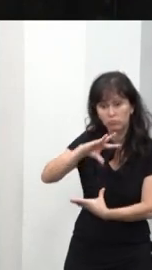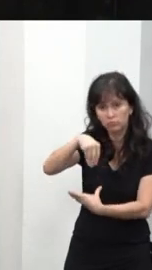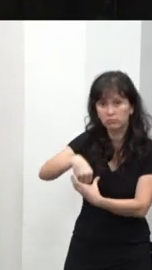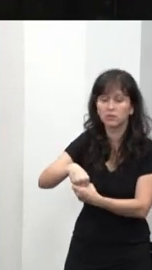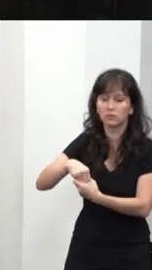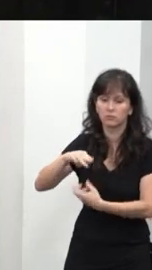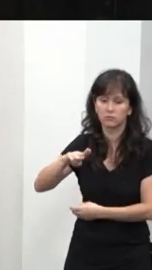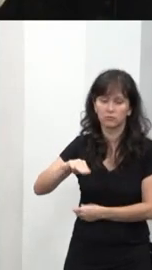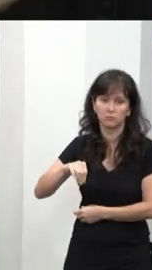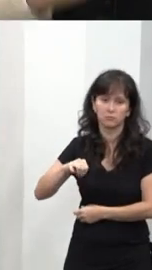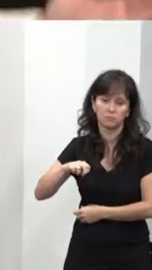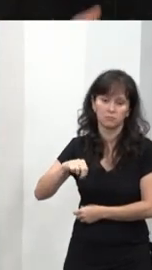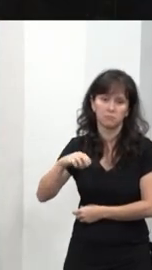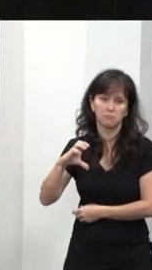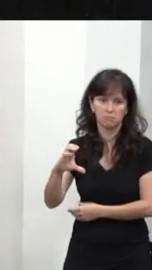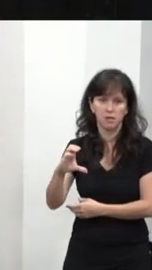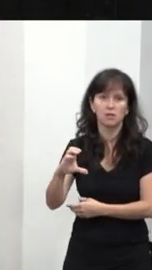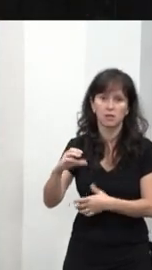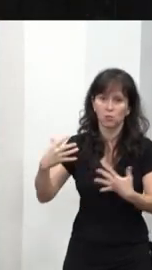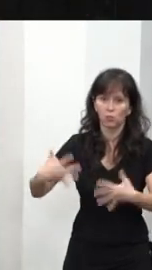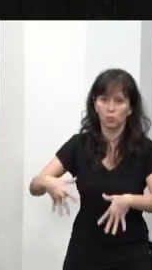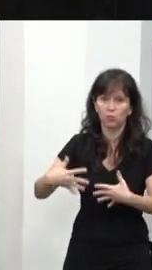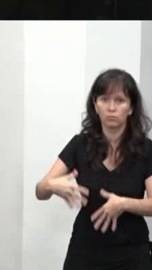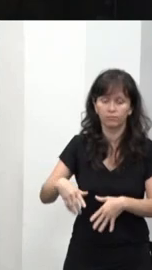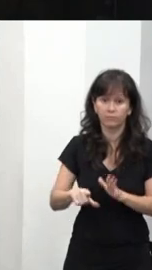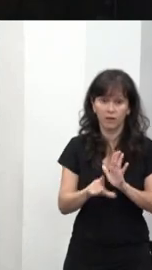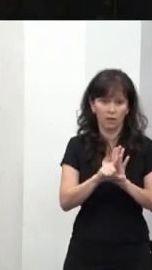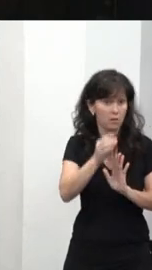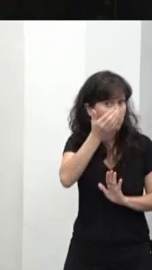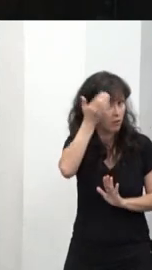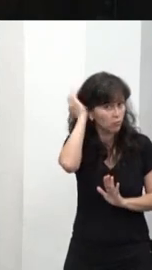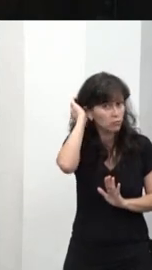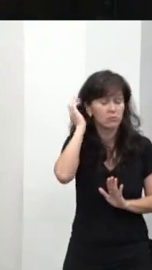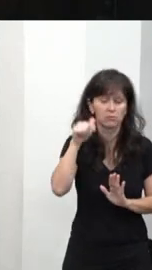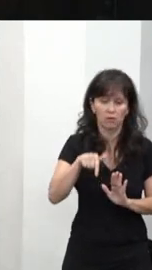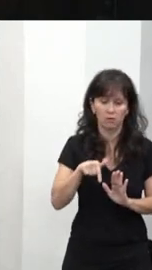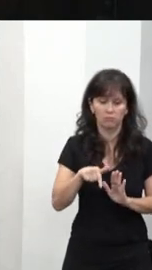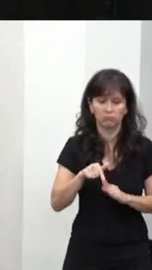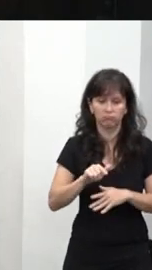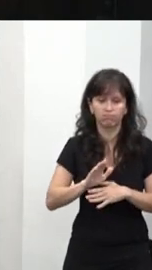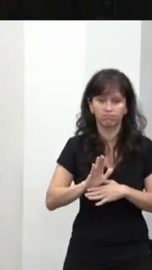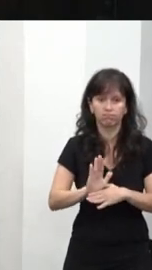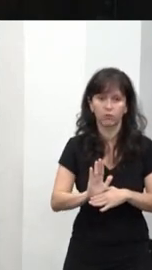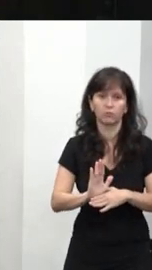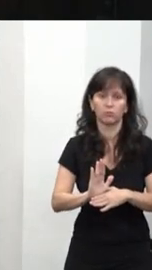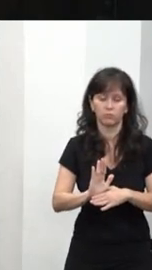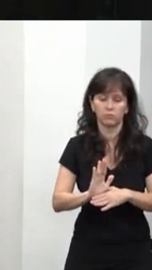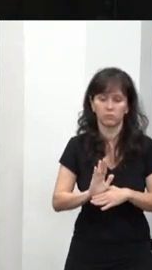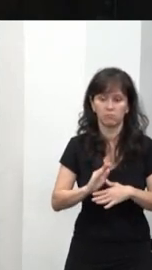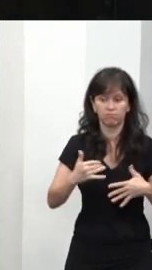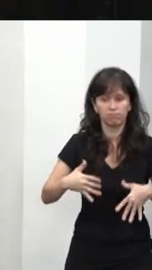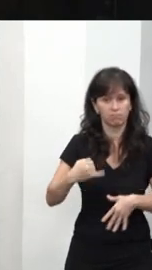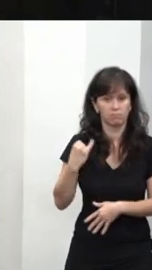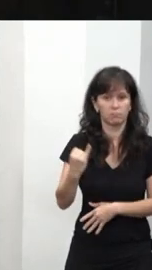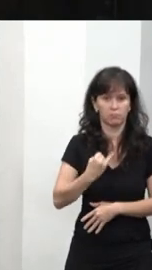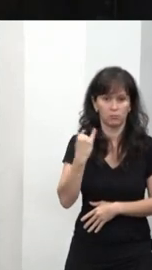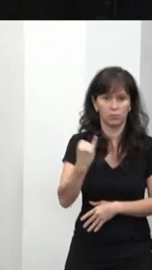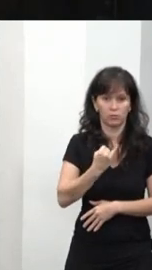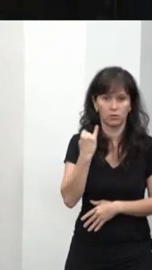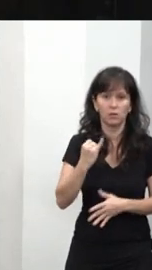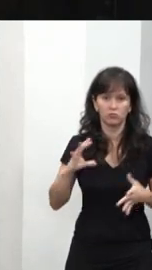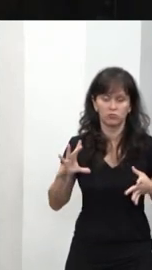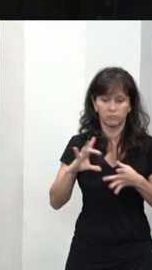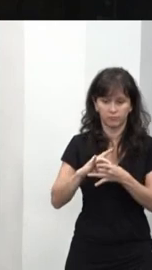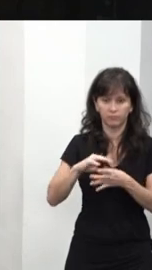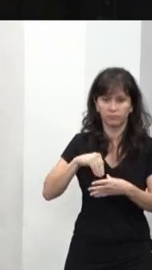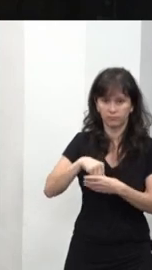esse maior recurso que a lei Paulo Gustavo Inclusive tem um fator muito contribui né em volume muito importante significativo se